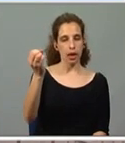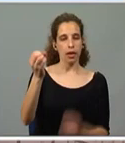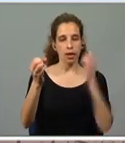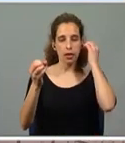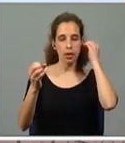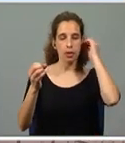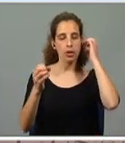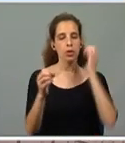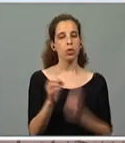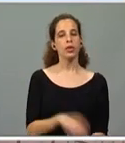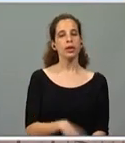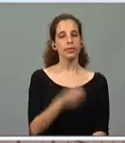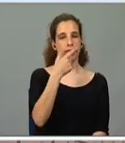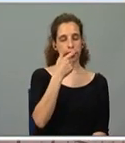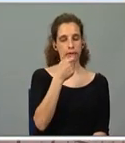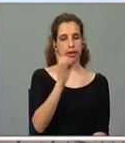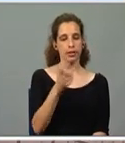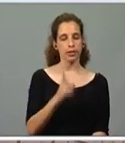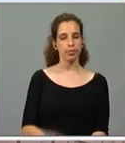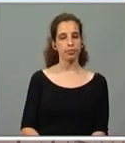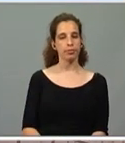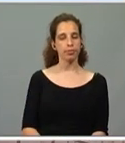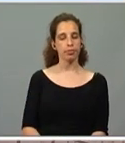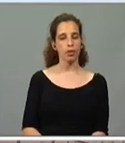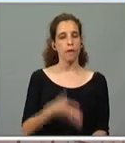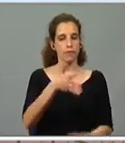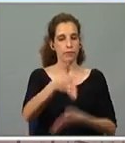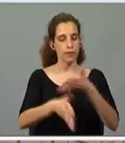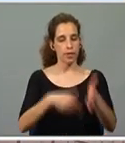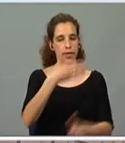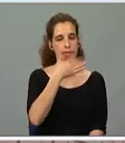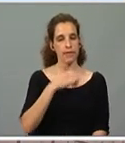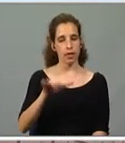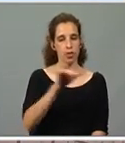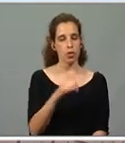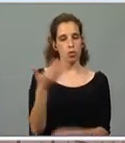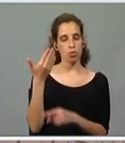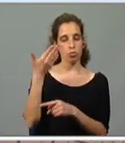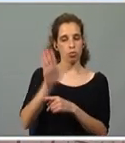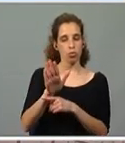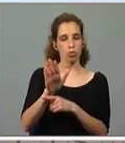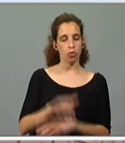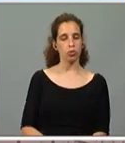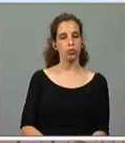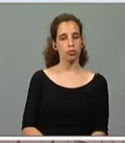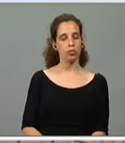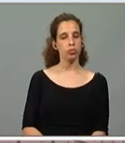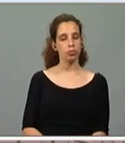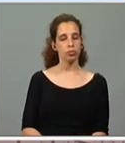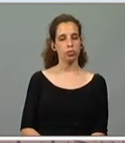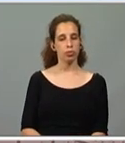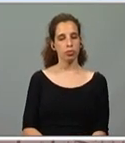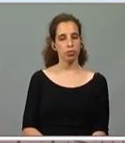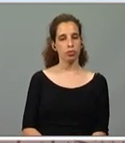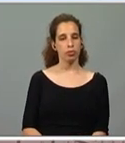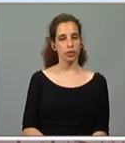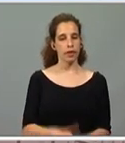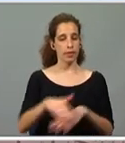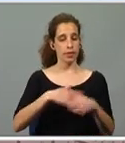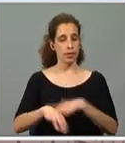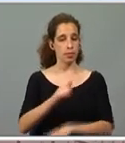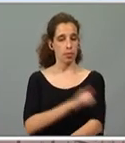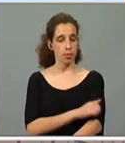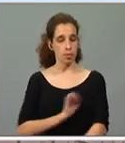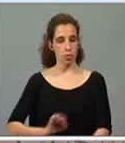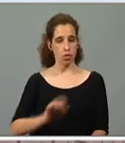azeitona. Ora bem, então temos o fabrico do azeite como um exemplo que fazemos nas nossas casas,